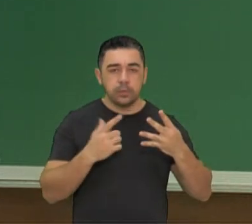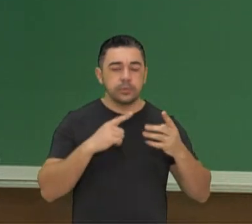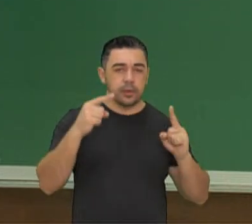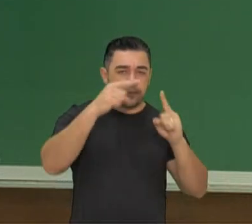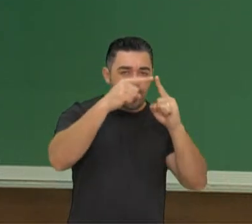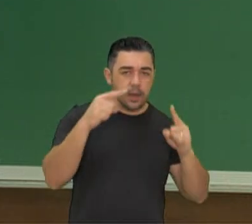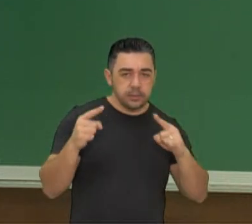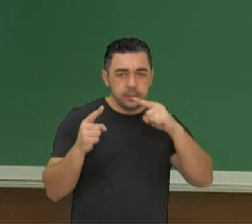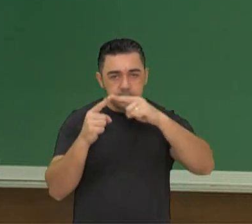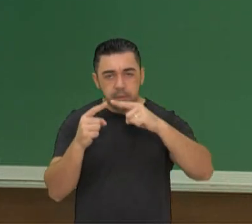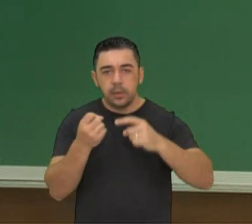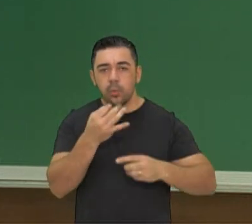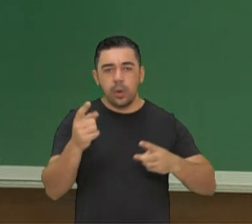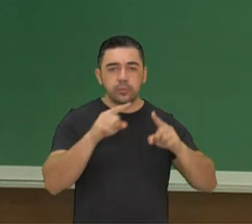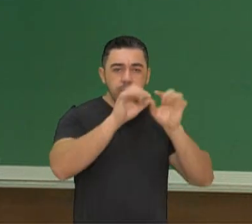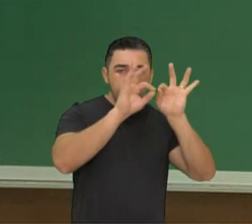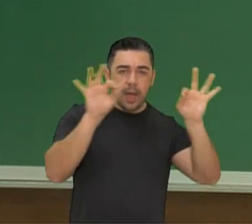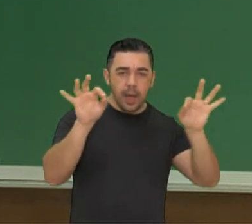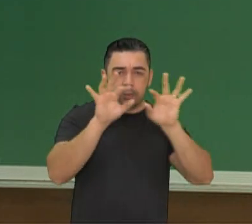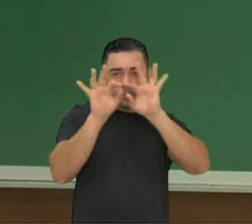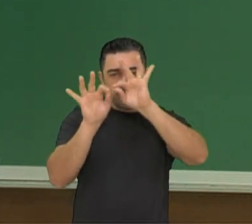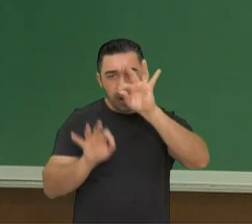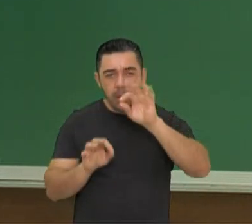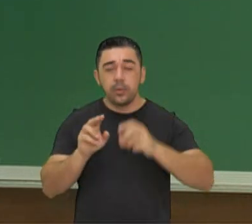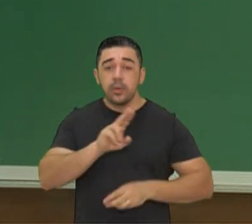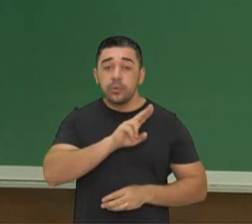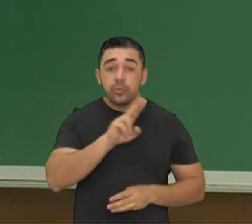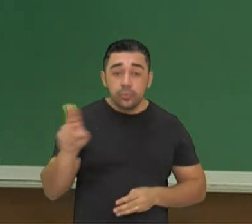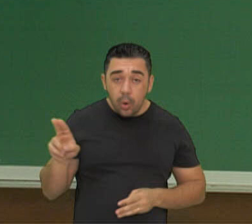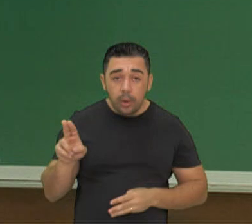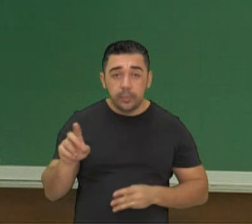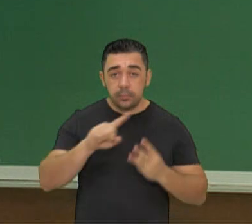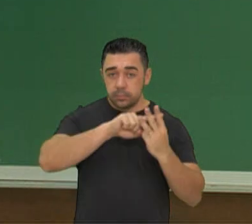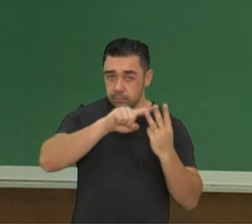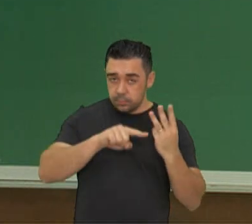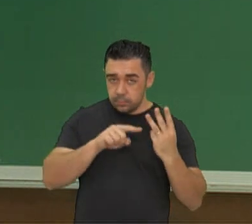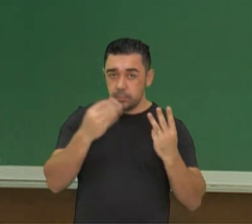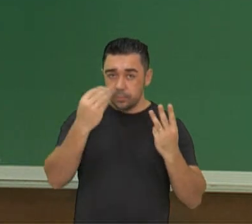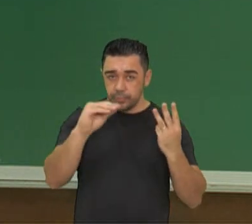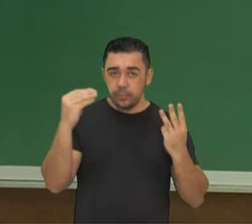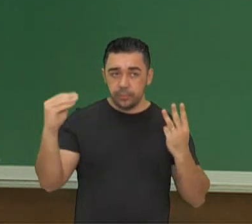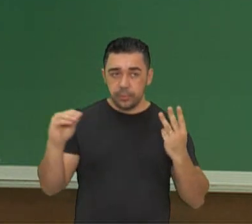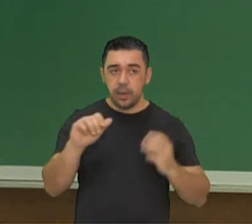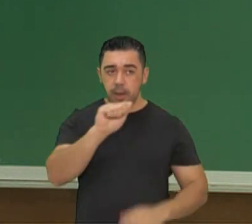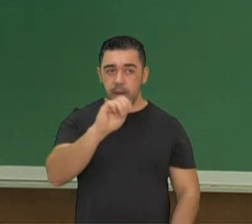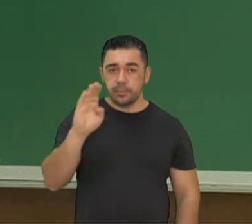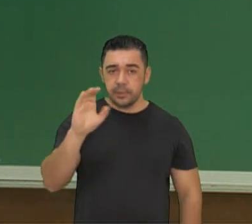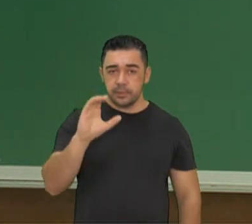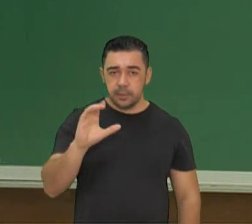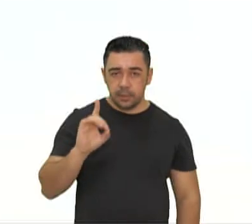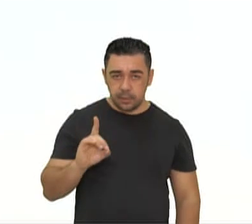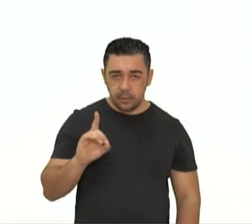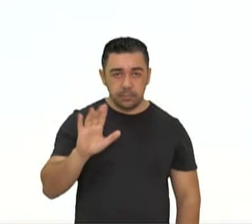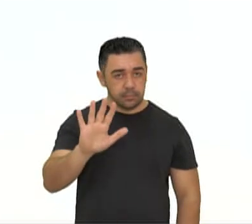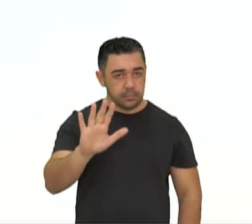vértices e o número de lados, escrever e dizer o nome desse polígono baseado no número de lados. E eu já volto com a